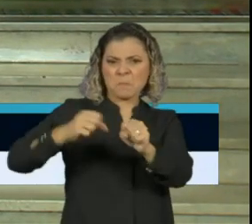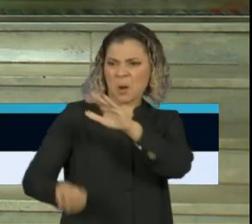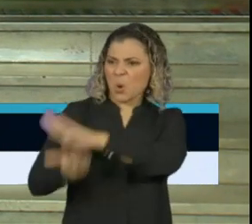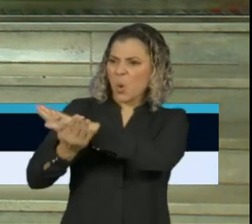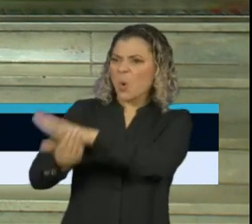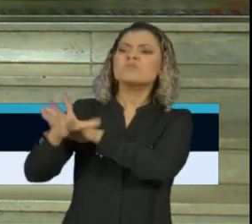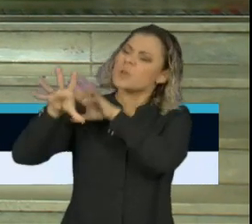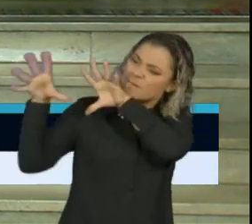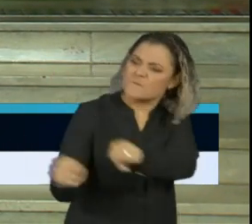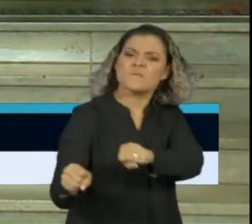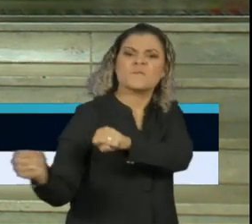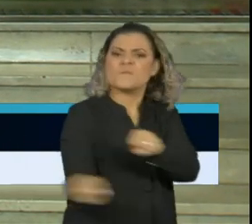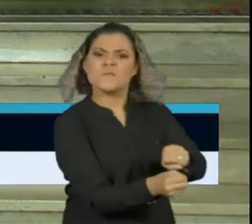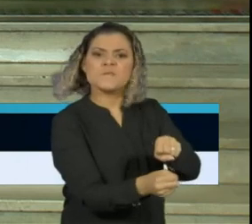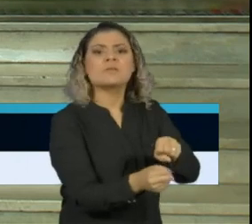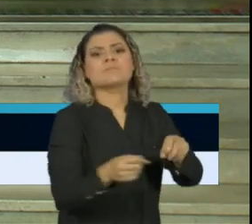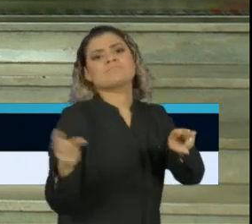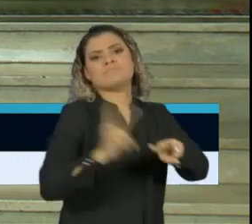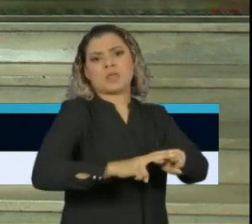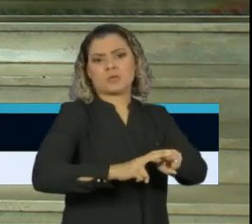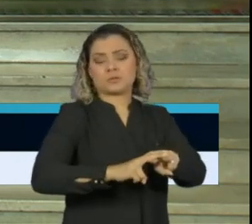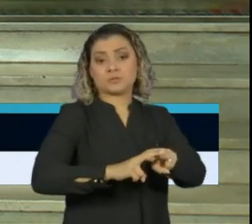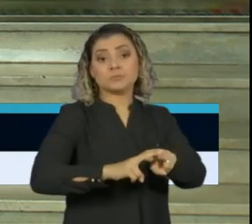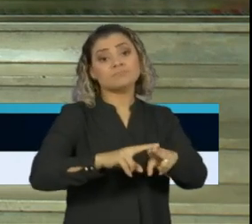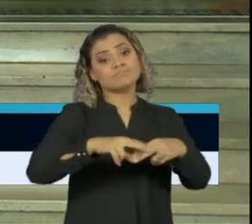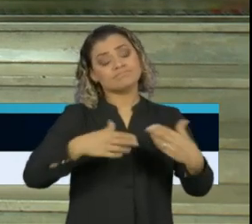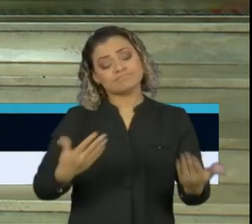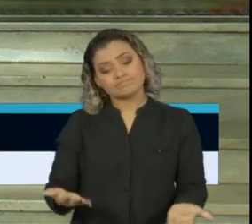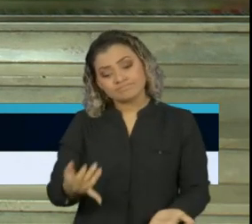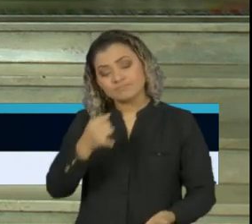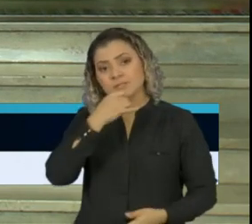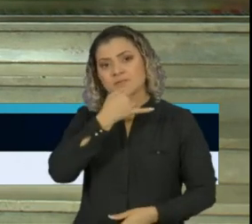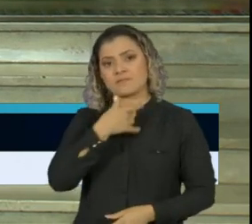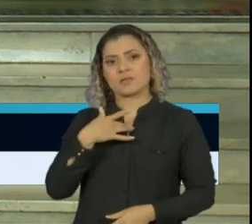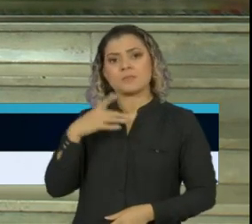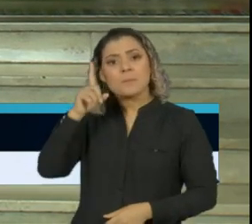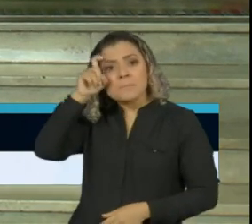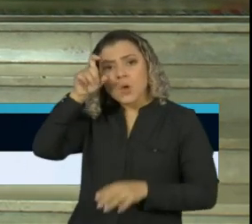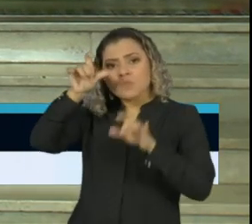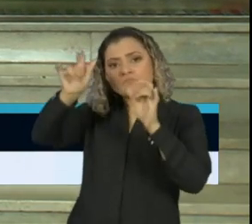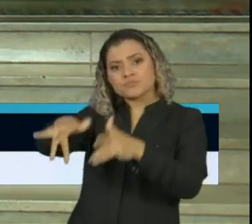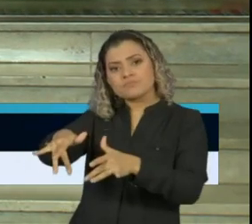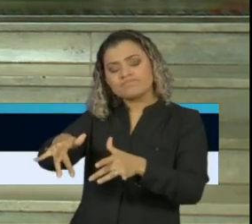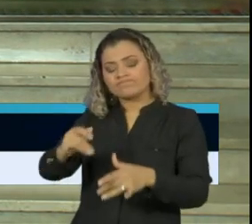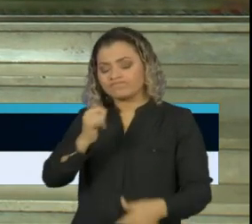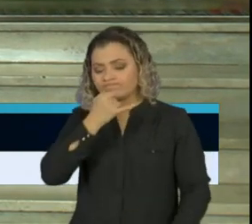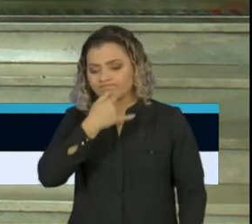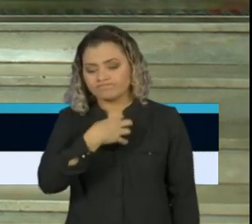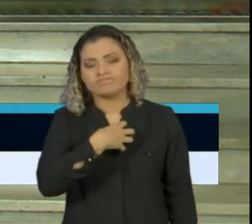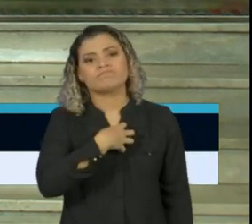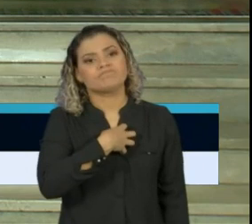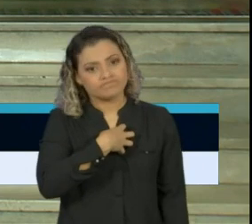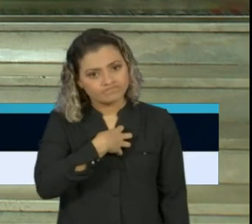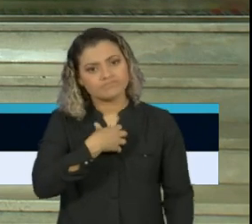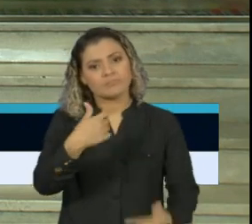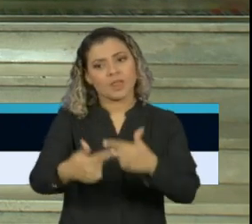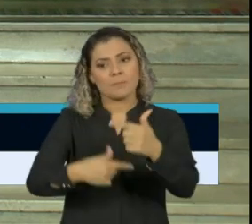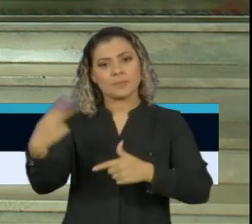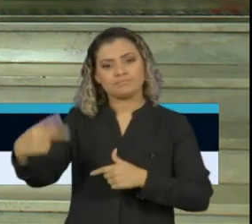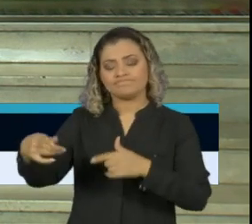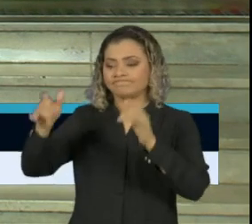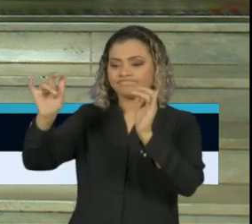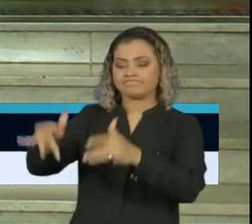da justiça no Brasil. É uma perda muito grande não termos mais à frente deste Ministério